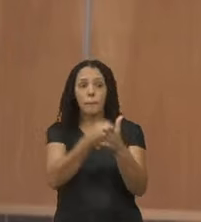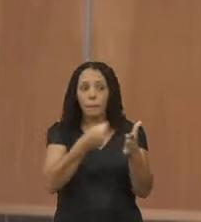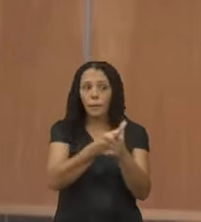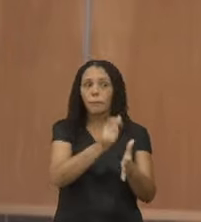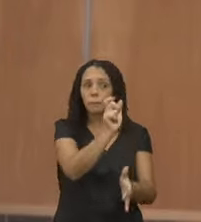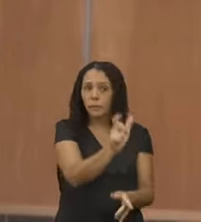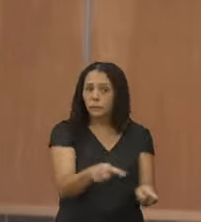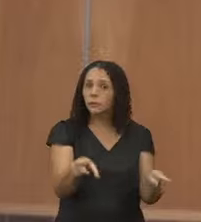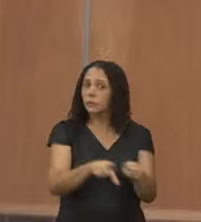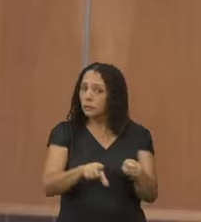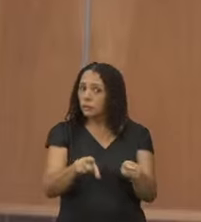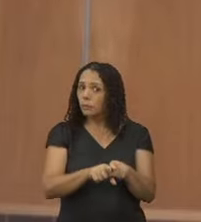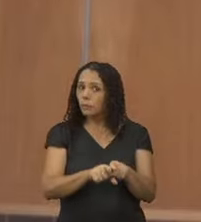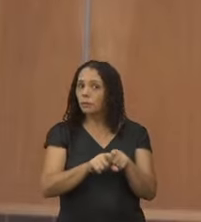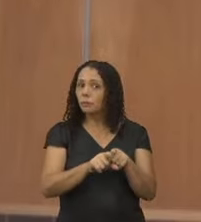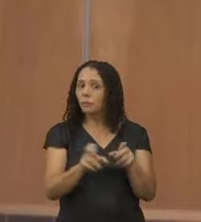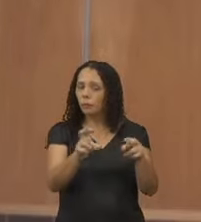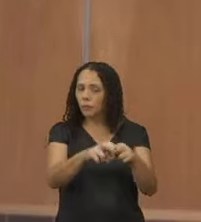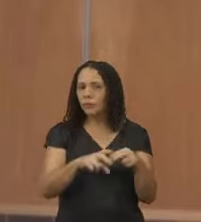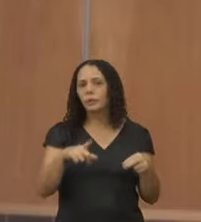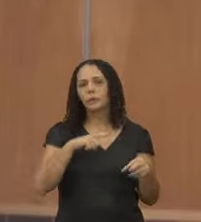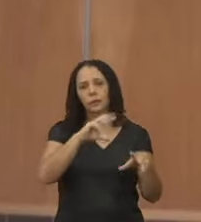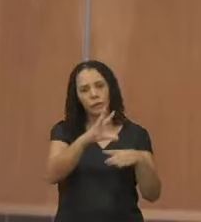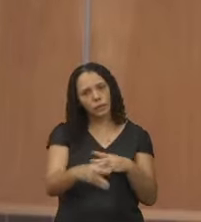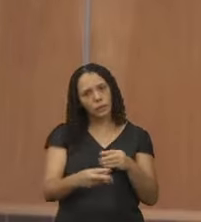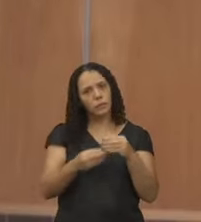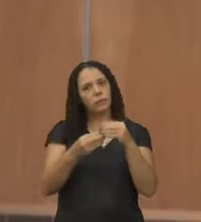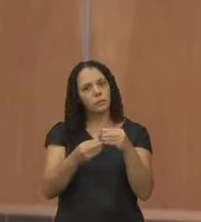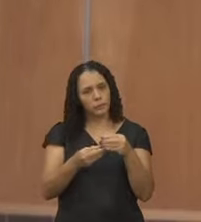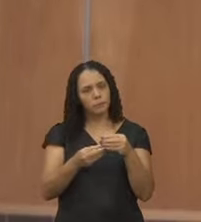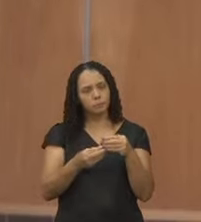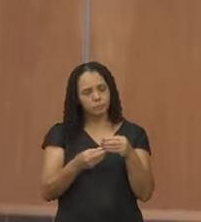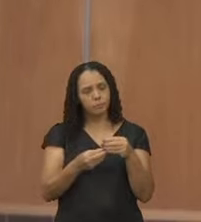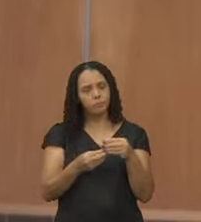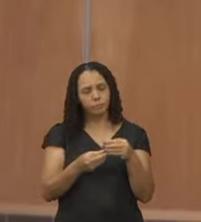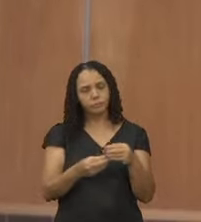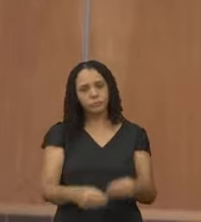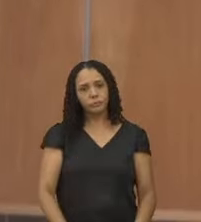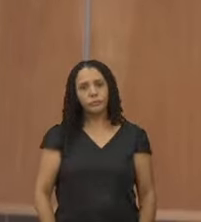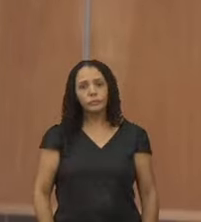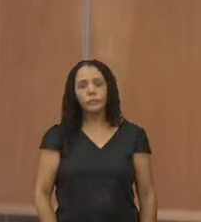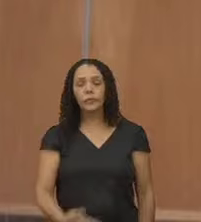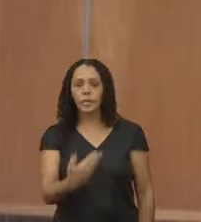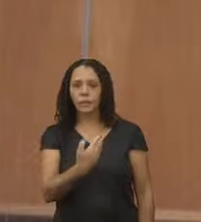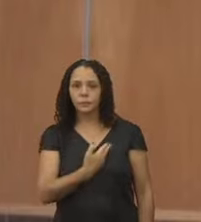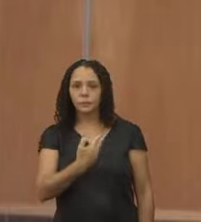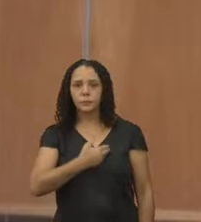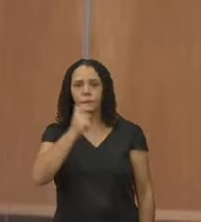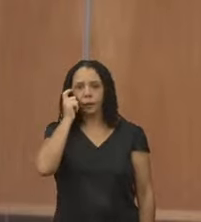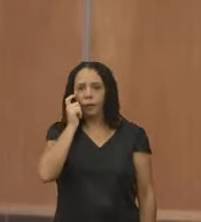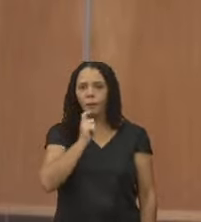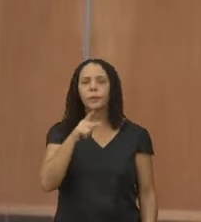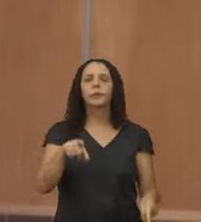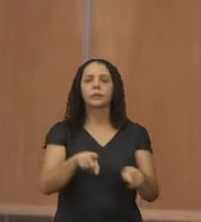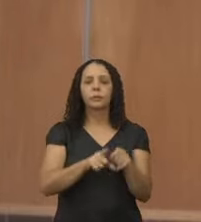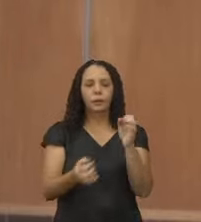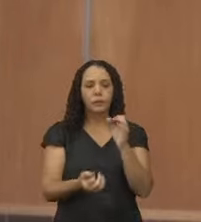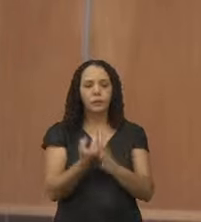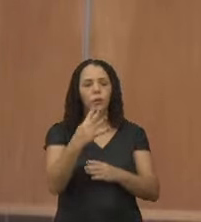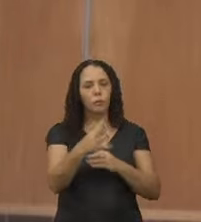aqui essa emenda. E o nosso amigo aqui, o Gabriel, ele fez uma emenda aqui, eu tenho certeza